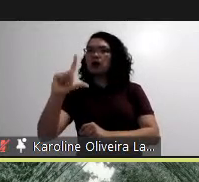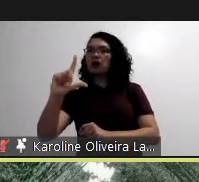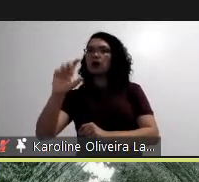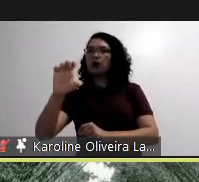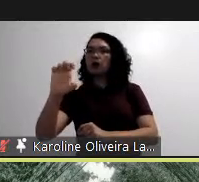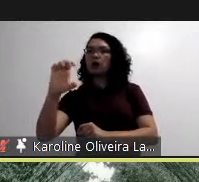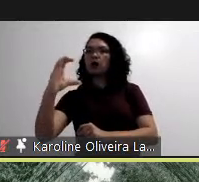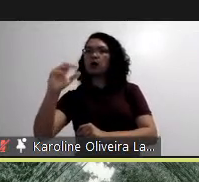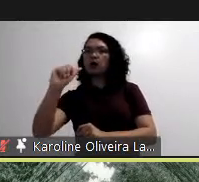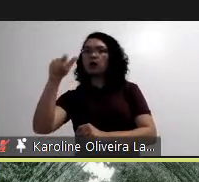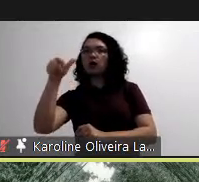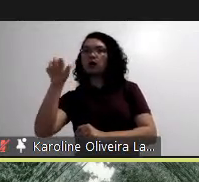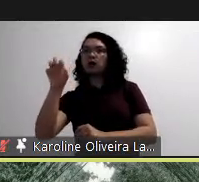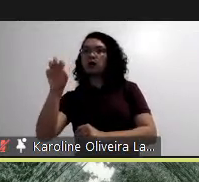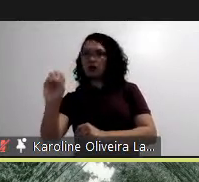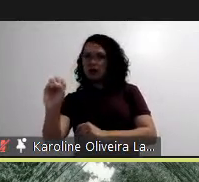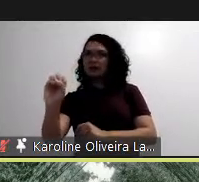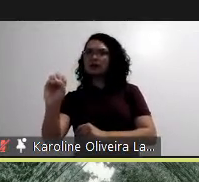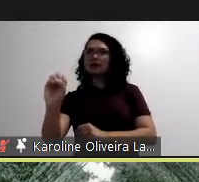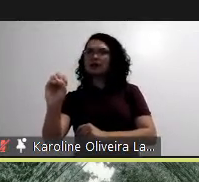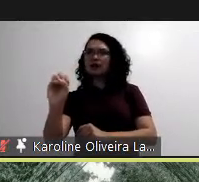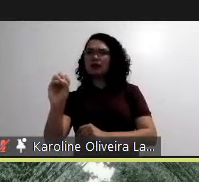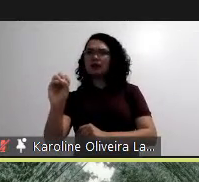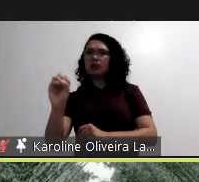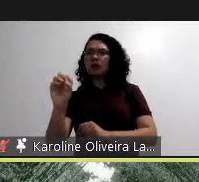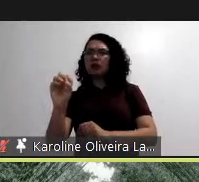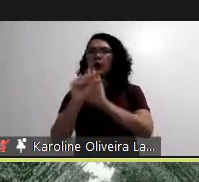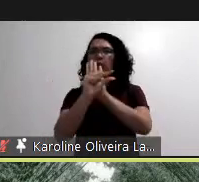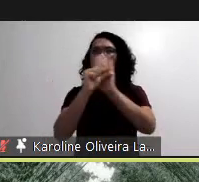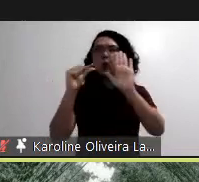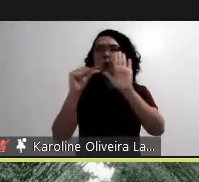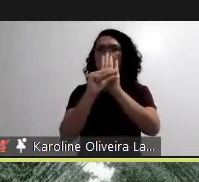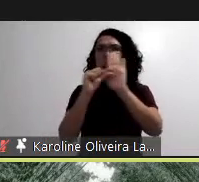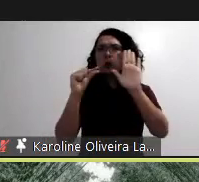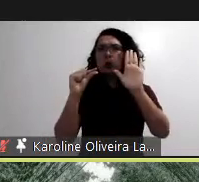que eu acho que está meio difícil ler, né? Mas é um livro sobre Oscar Niemeyer.